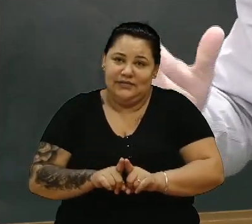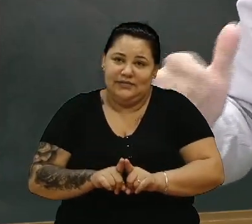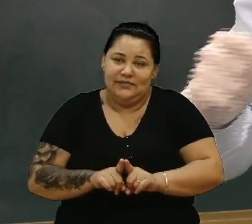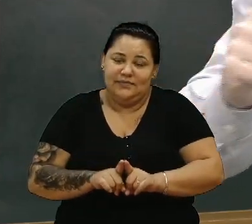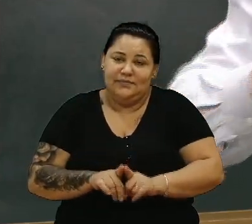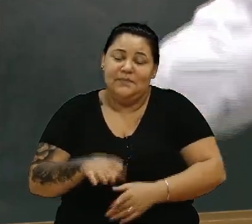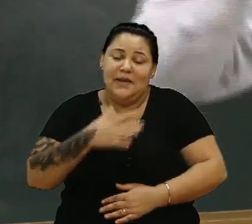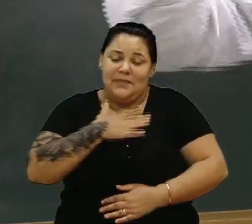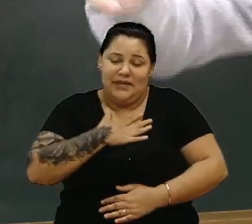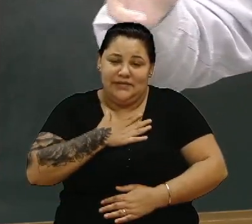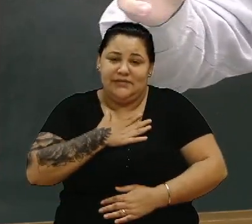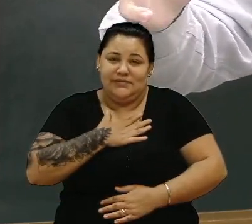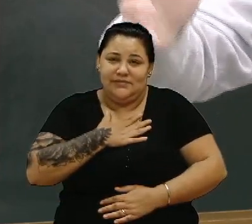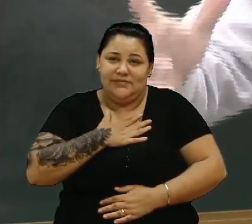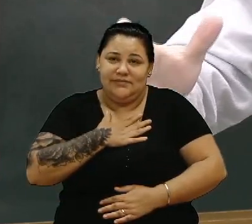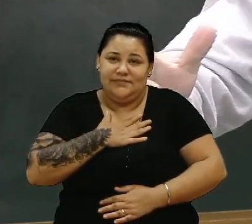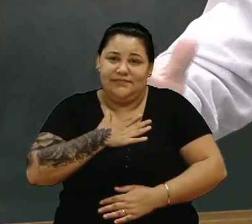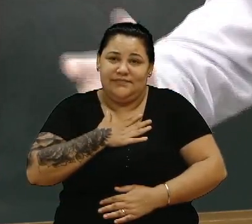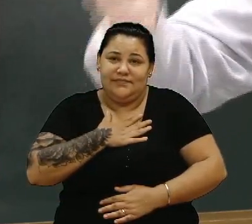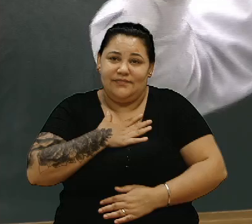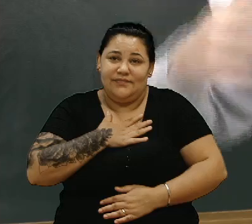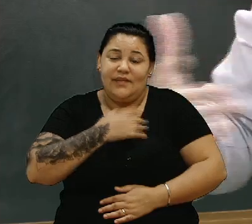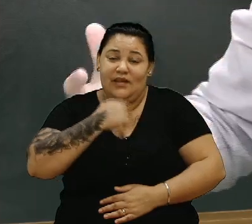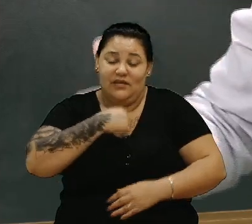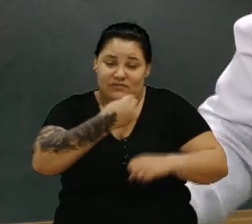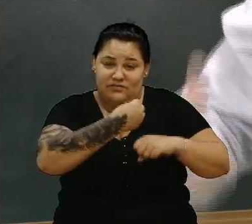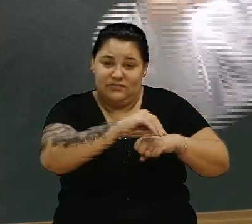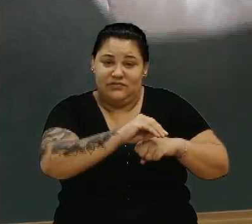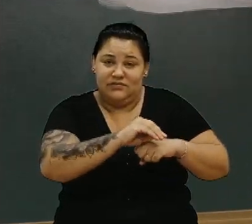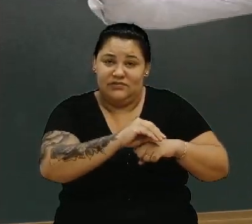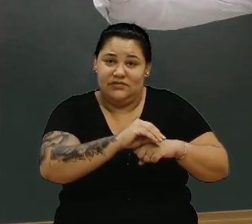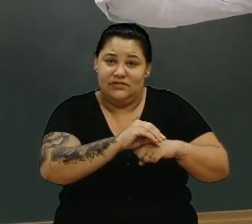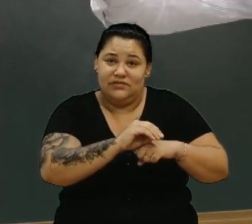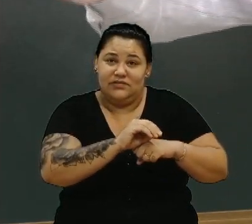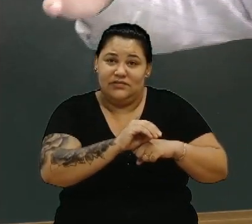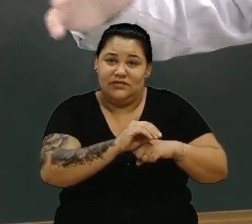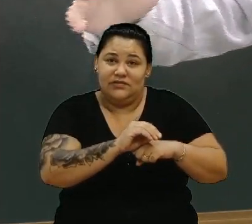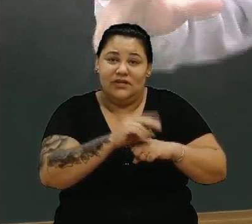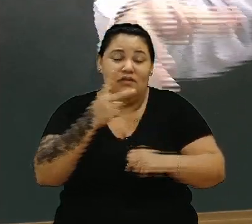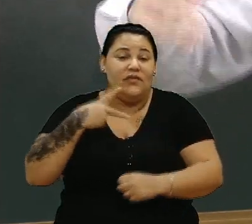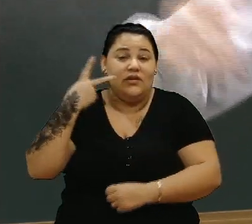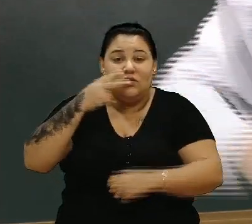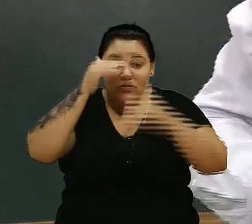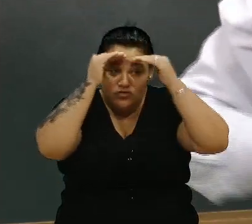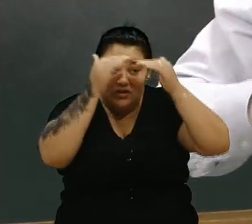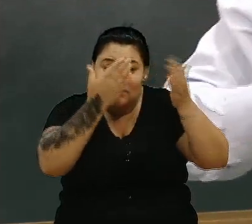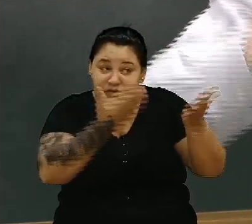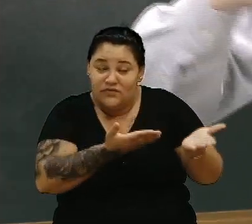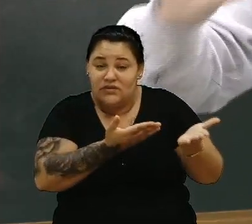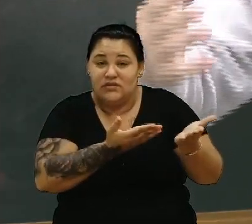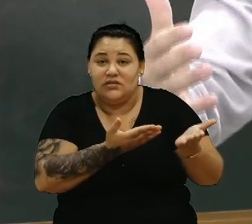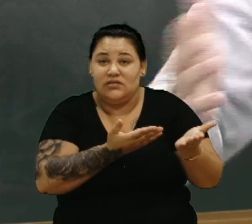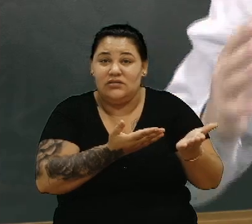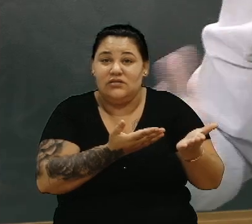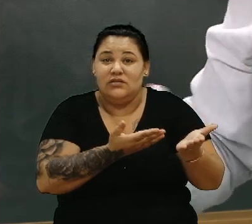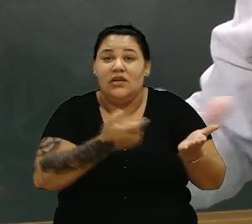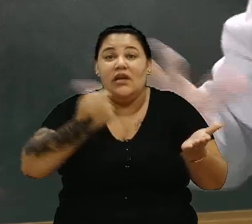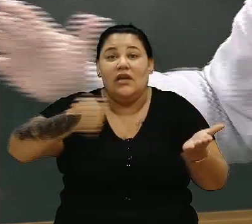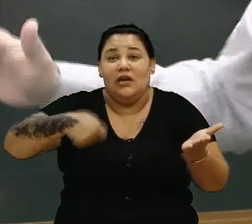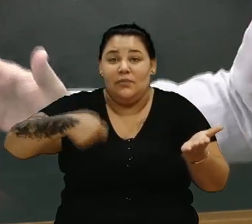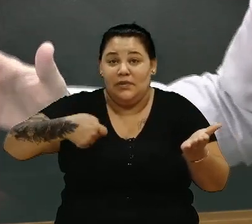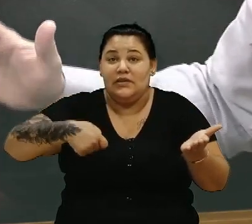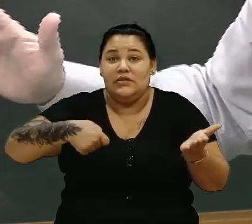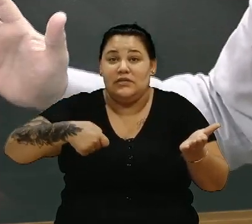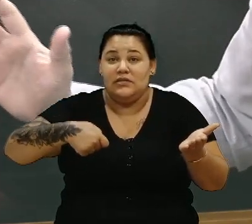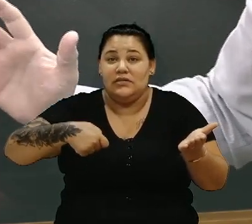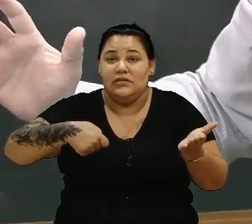relevante, eu sugeri ao vereador Bortola a alteração do pleonasmo, porque eu lhe respeito profundamente, e acho que essa casa deve usar o português culto quando encaminhamento